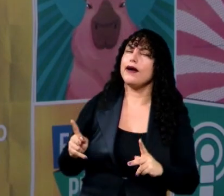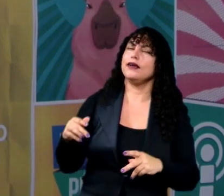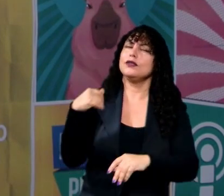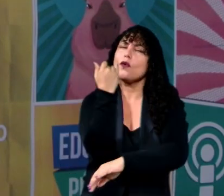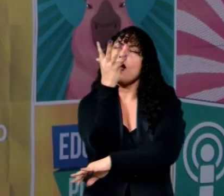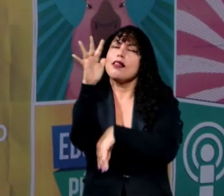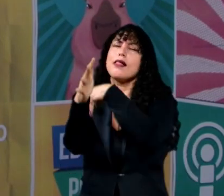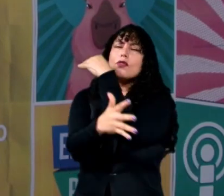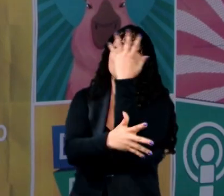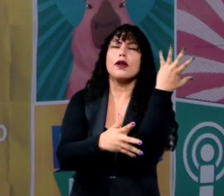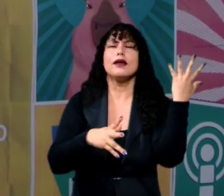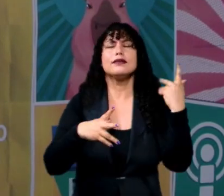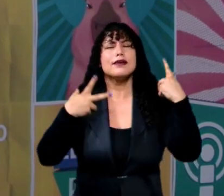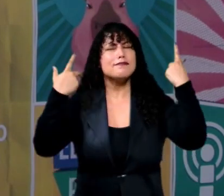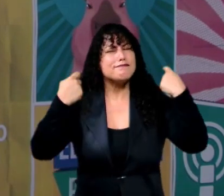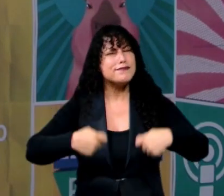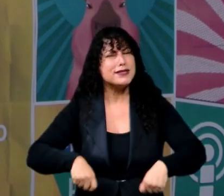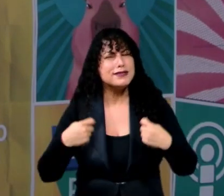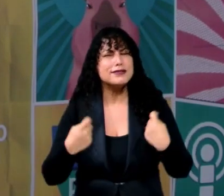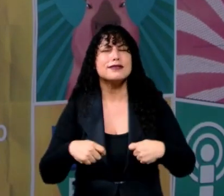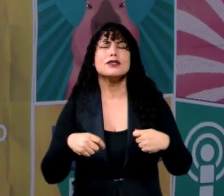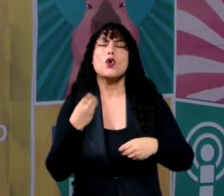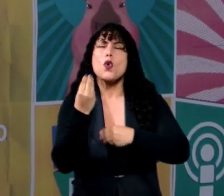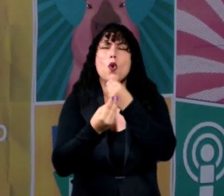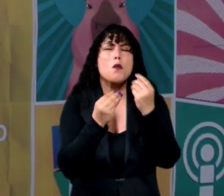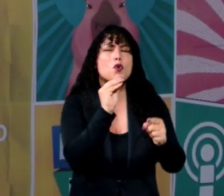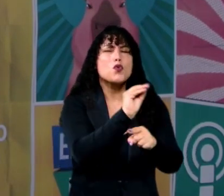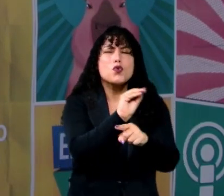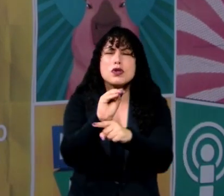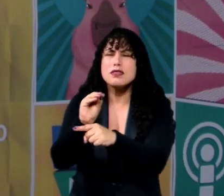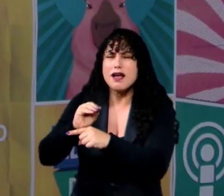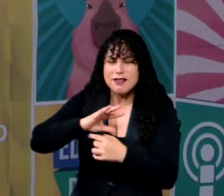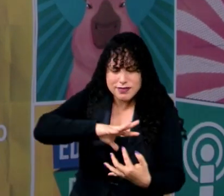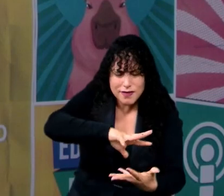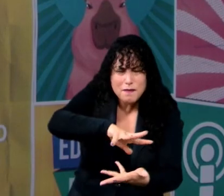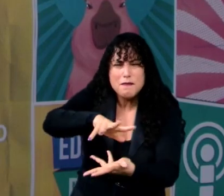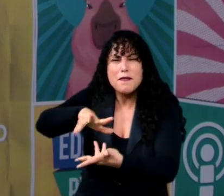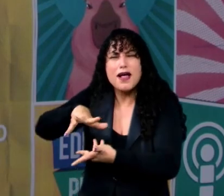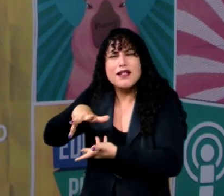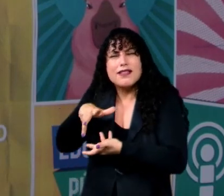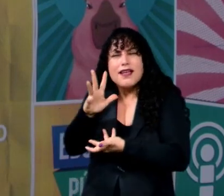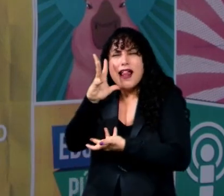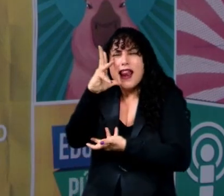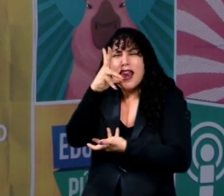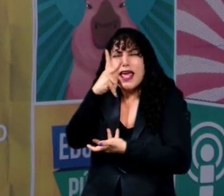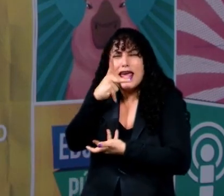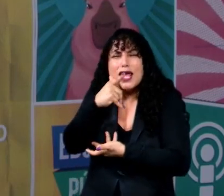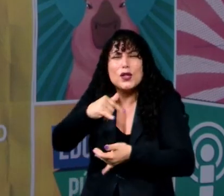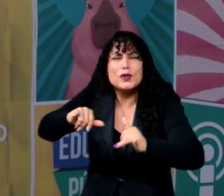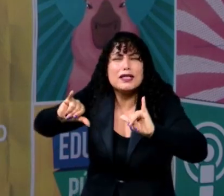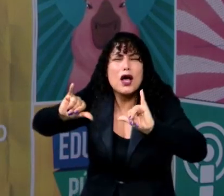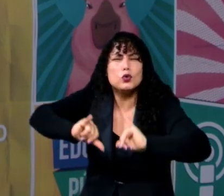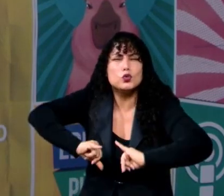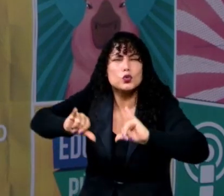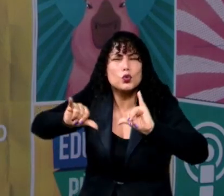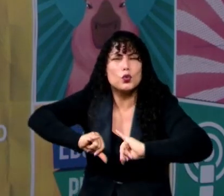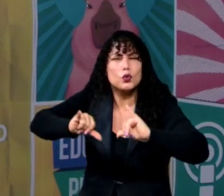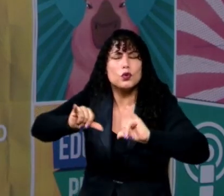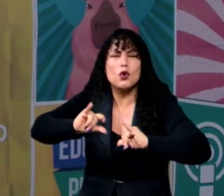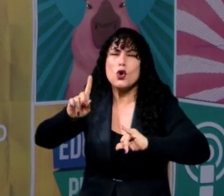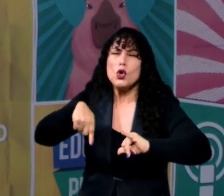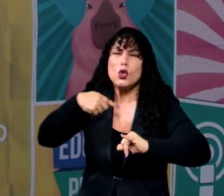mais imprescindível. Como cuidar desse planeta lindo e que está tão sofrido porque a gente